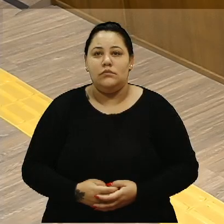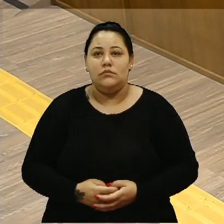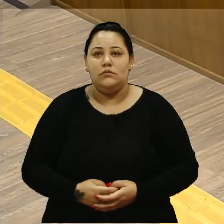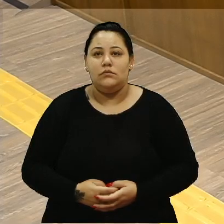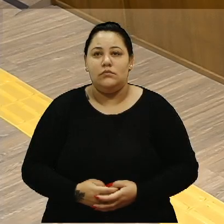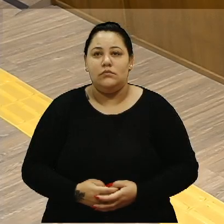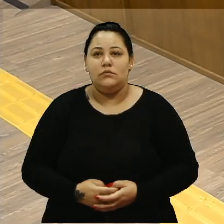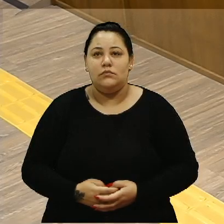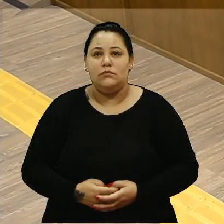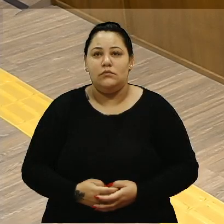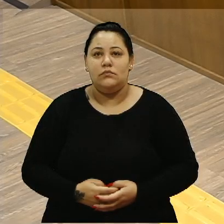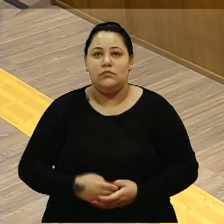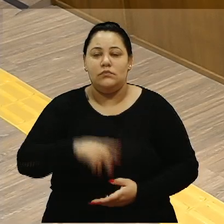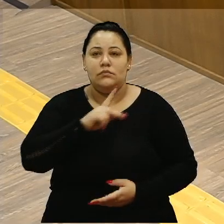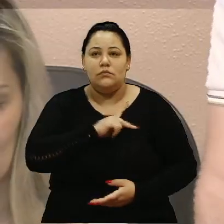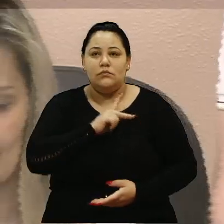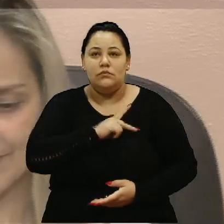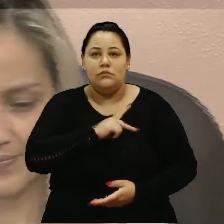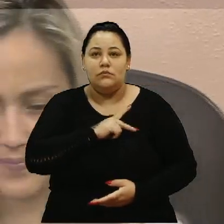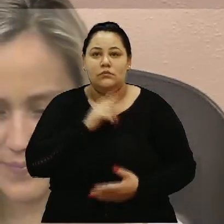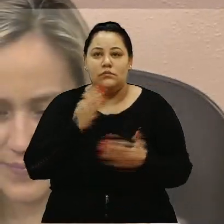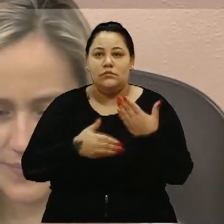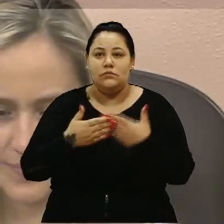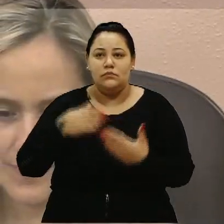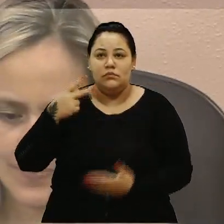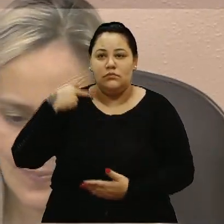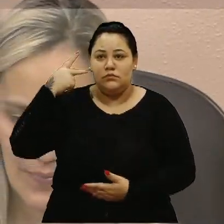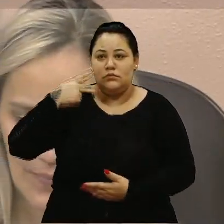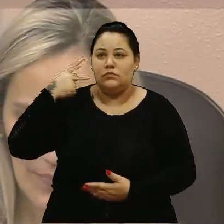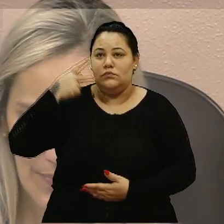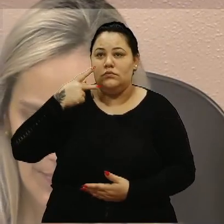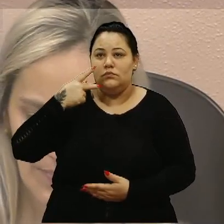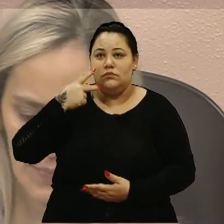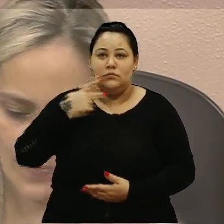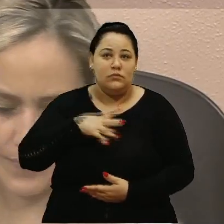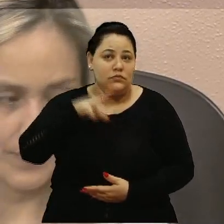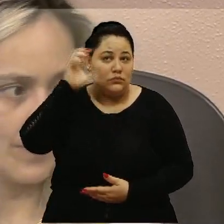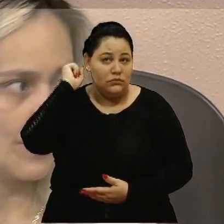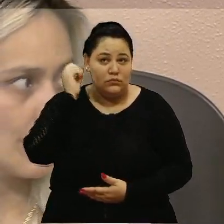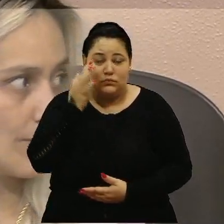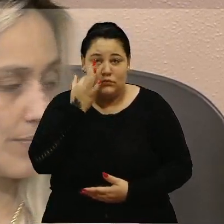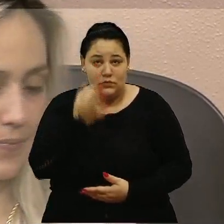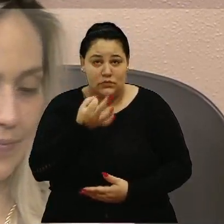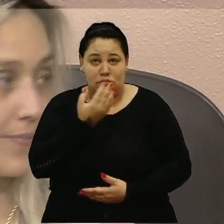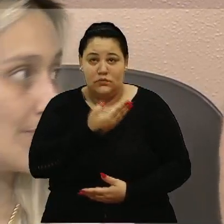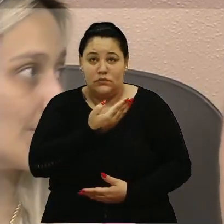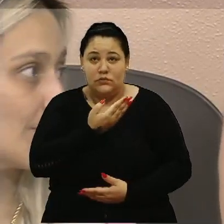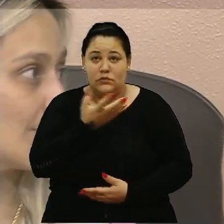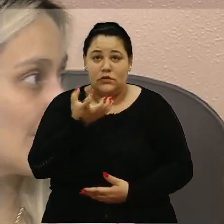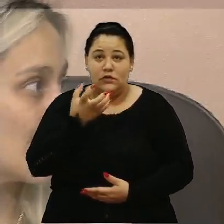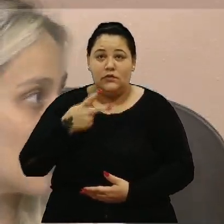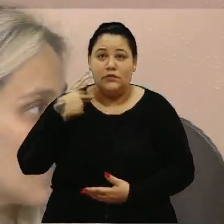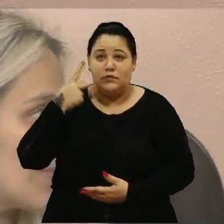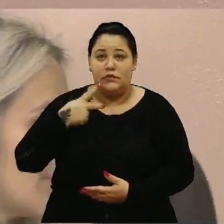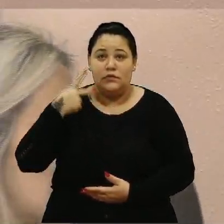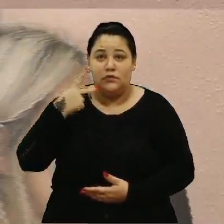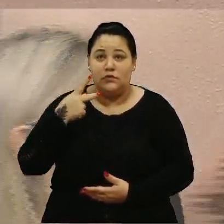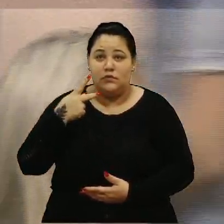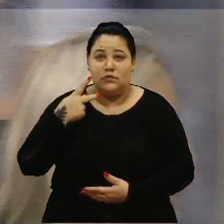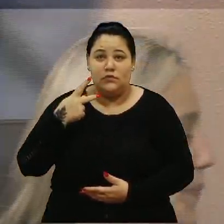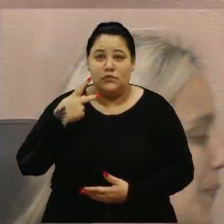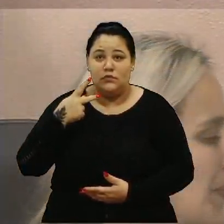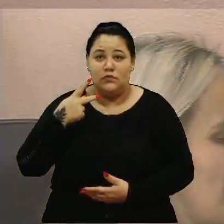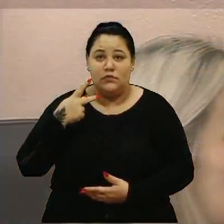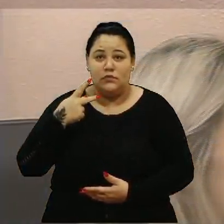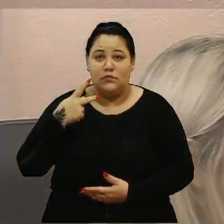Senhor presidente, senhoras e senhores vereadores, aqui escutei atentamente a fala do vereador Fantinel e dizer, vereador Fantinel, o senhor pode fazer, sim, o